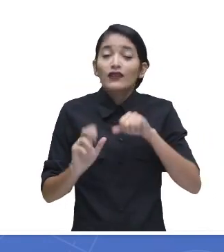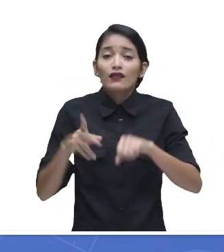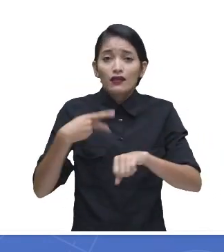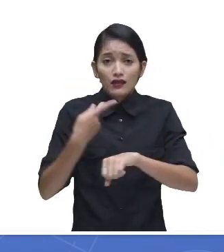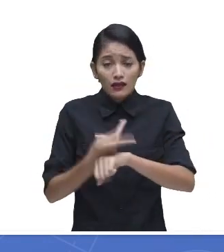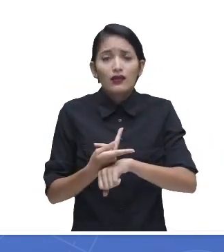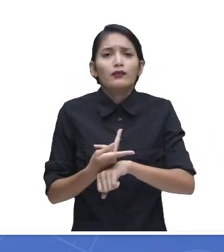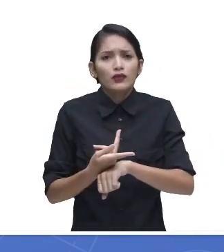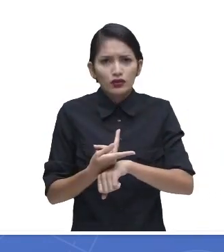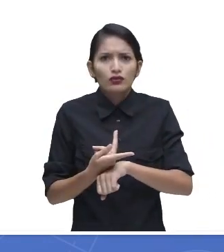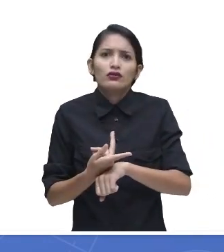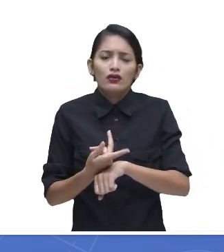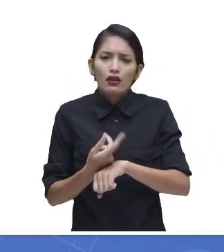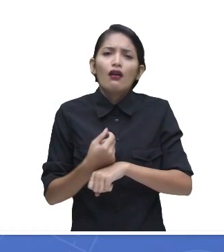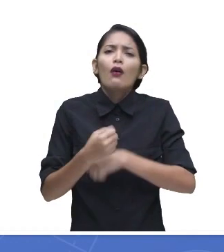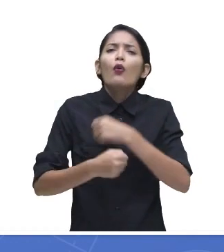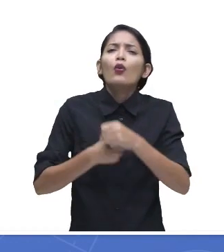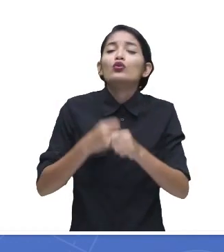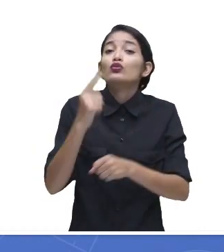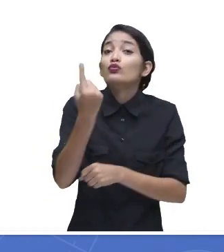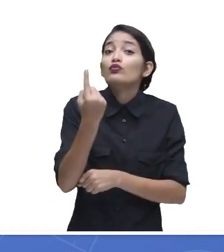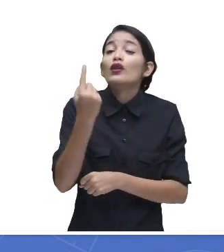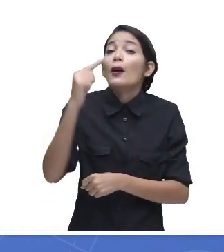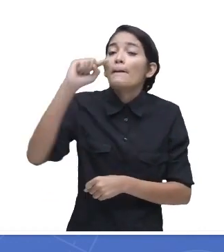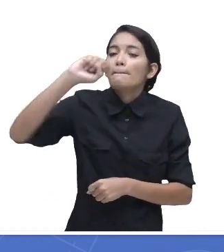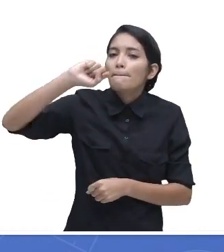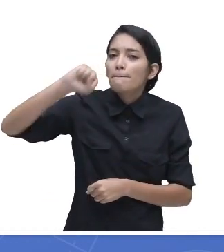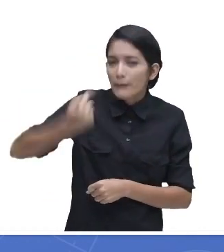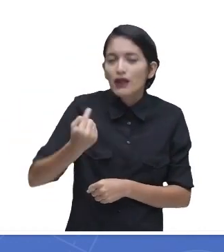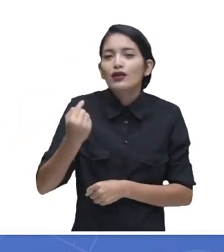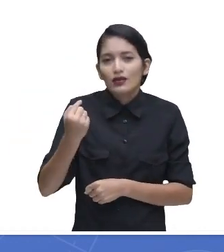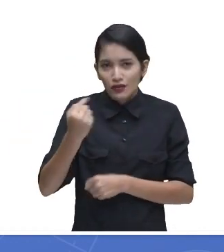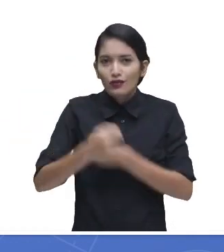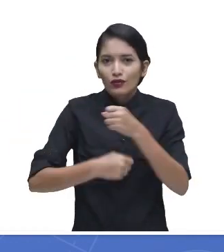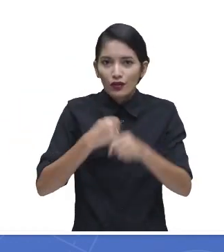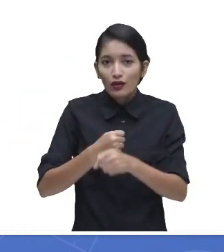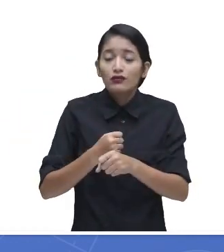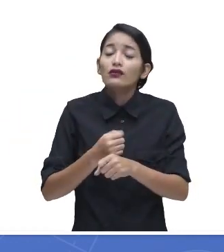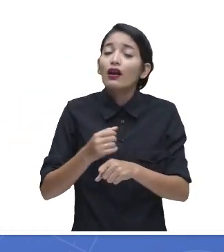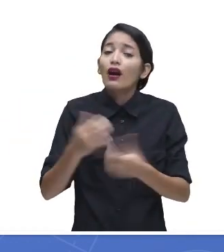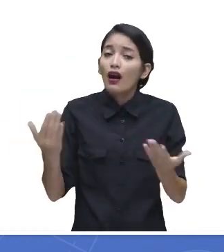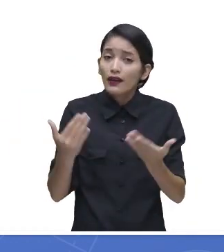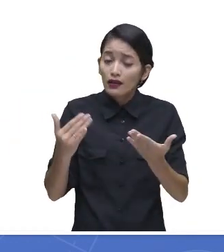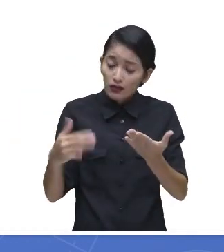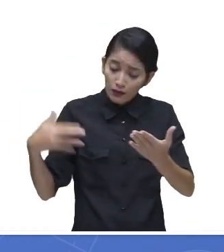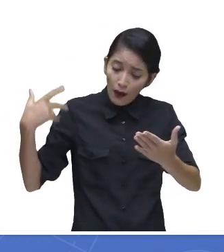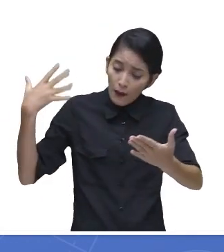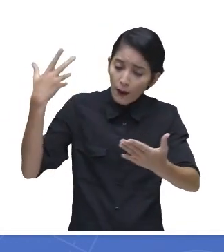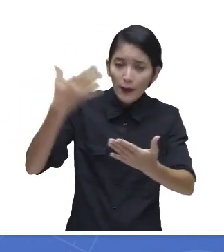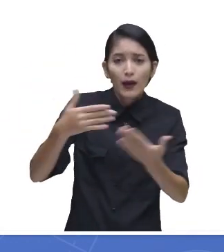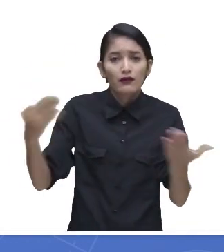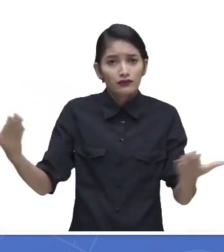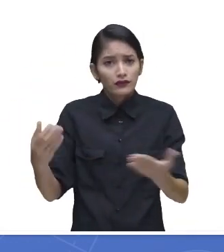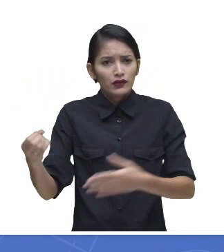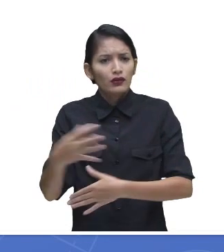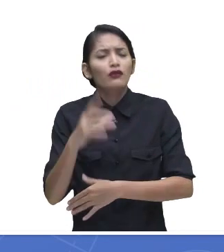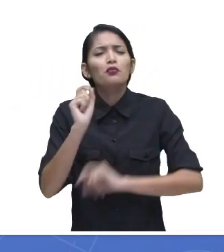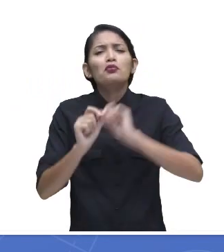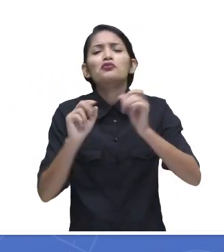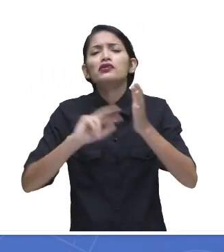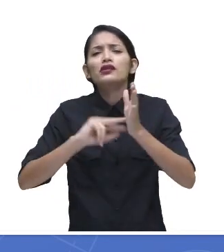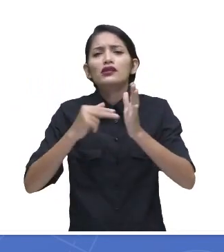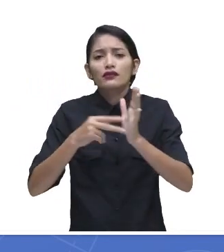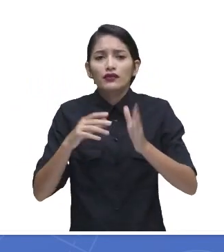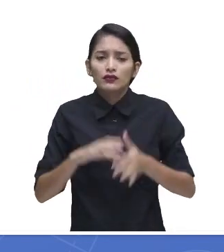durou 1000 anos, né? O que mudou? Aí vem a chamada Idade Moderna. Então, o que é a Idade Moderna? Vamos ver, ó.